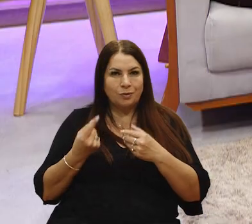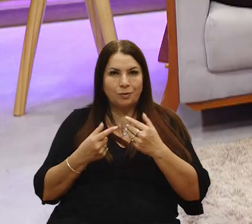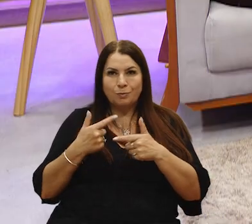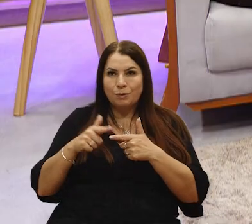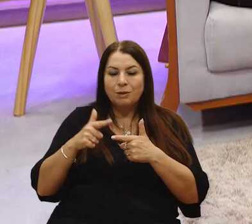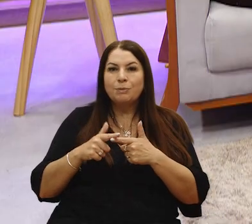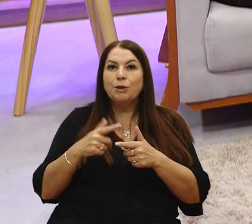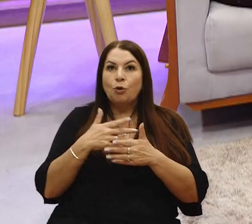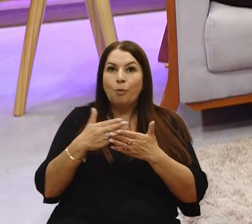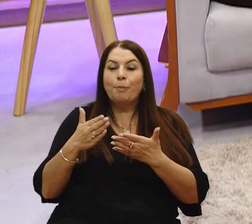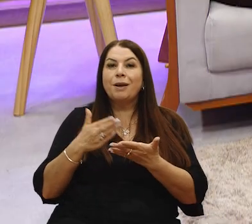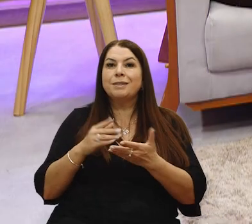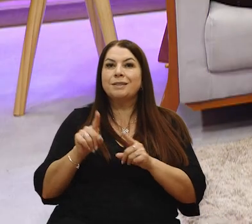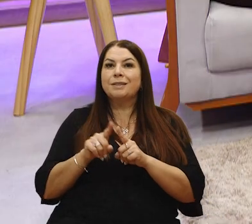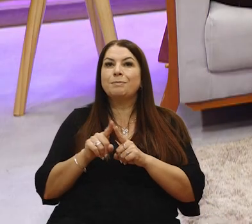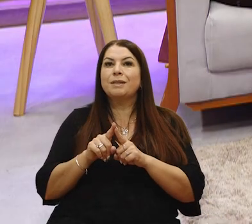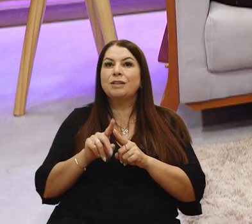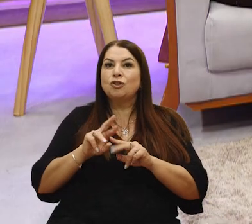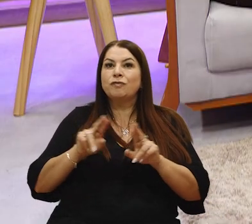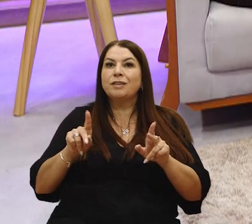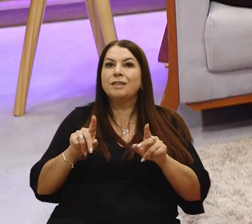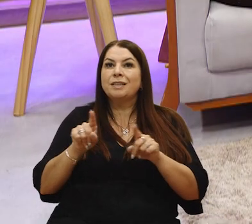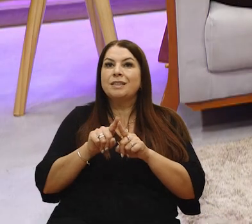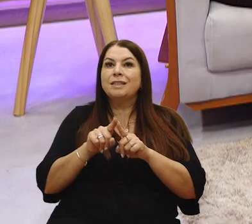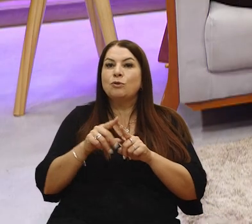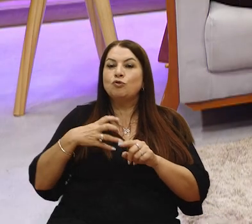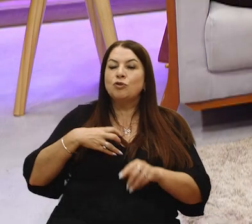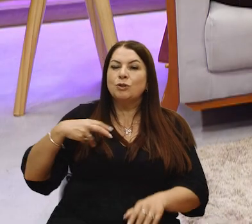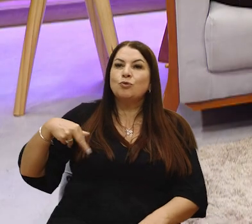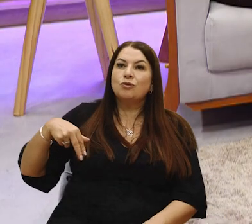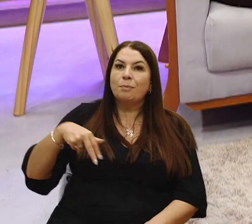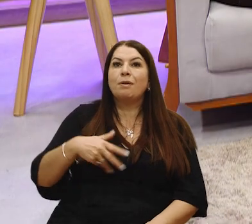saber que eu tinha o lipedema porque eu não fazia da forma correta.